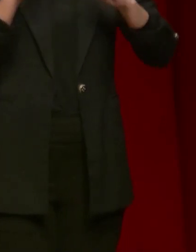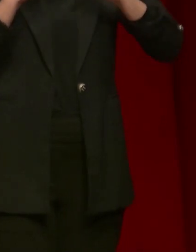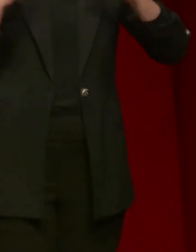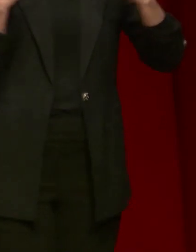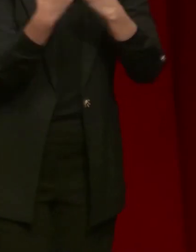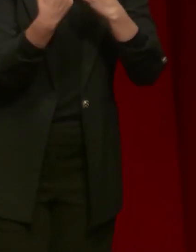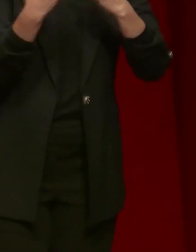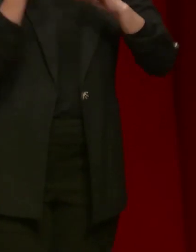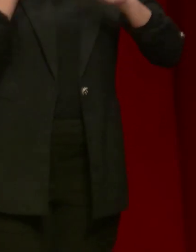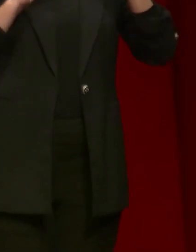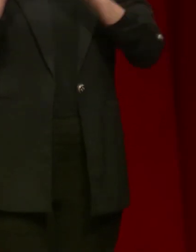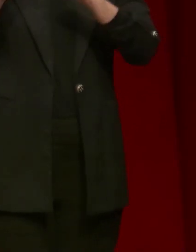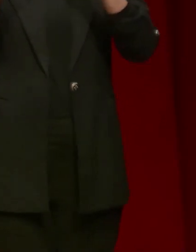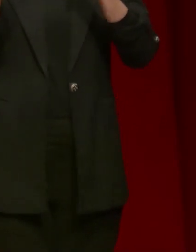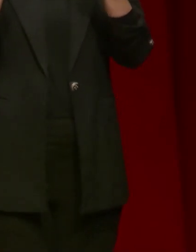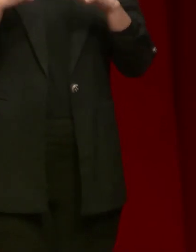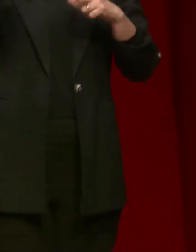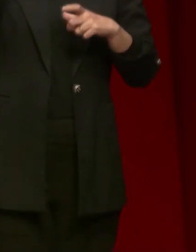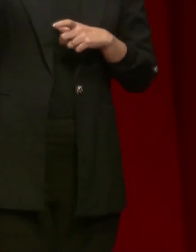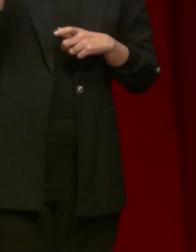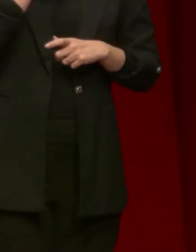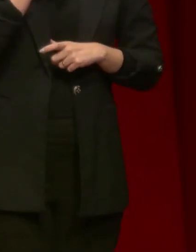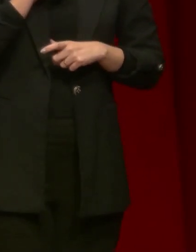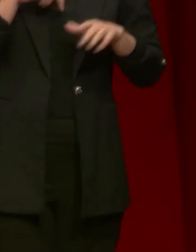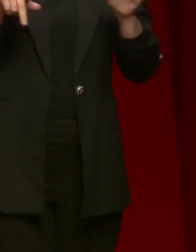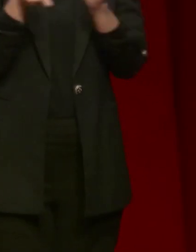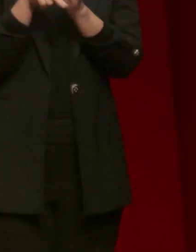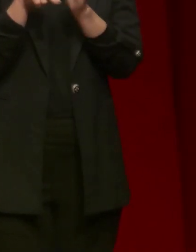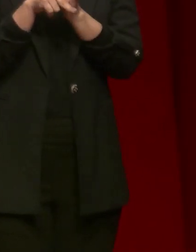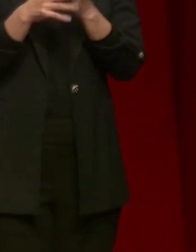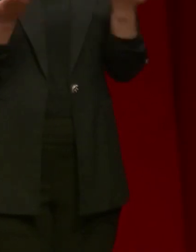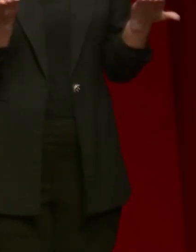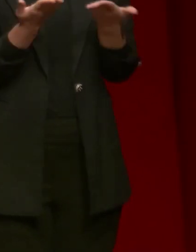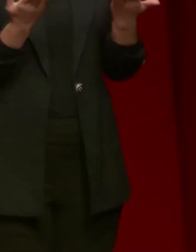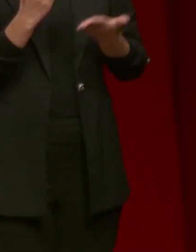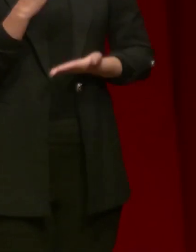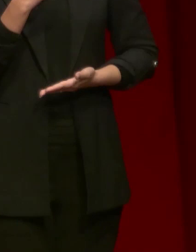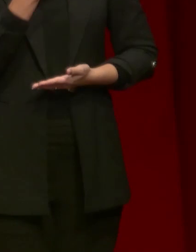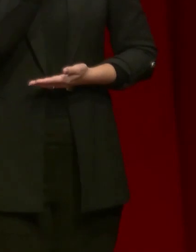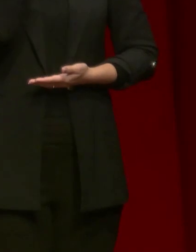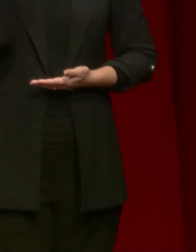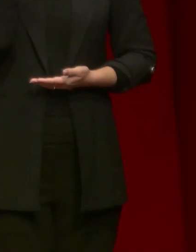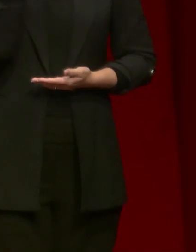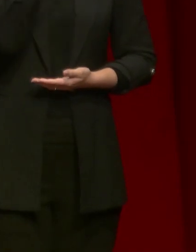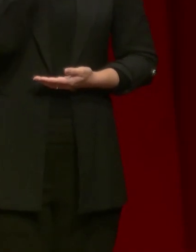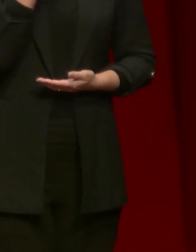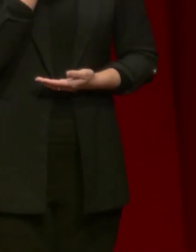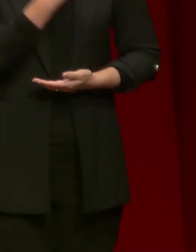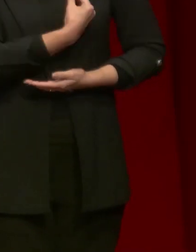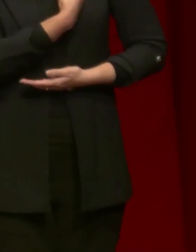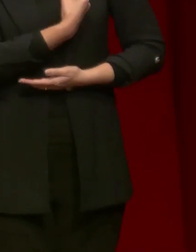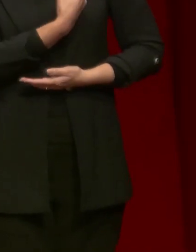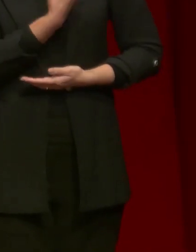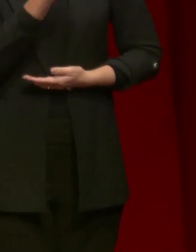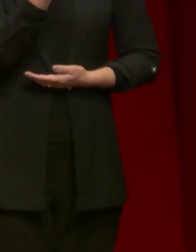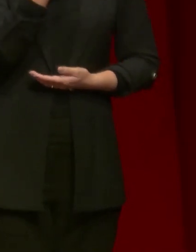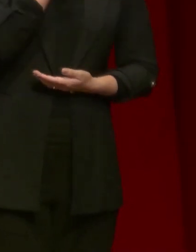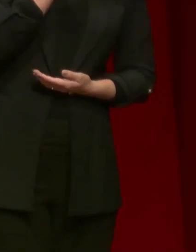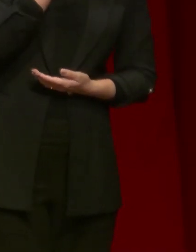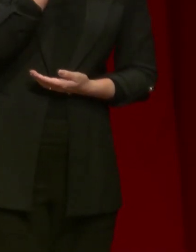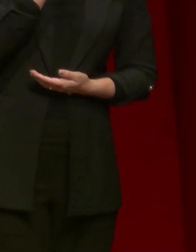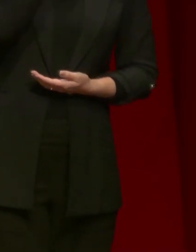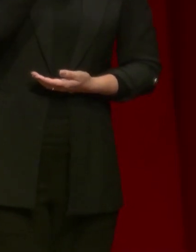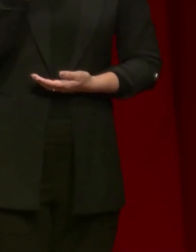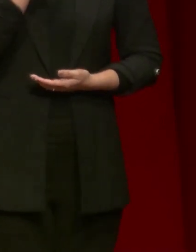conversa da SBB Armênia ali, onde os nossos DVs vieram para cá e eles são uma bênção. De 15 em 15 dias eles vão para lá, roda